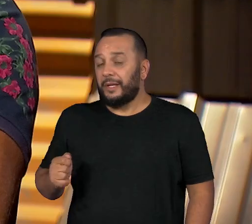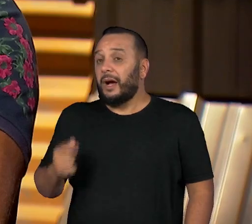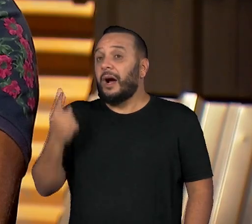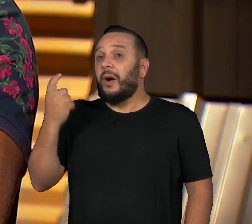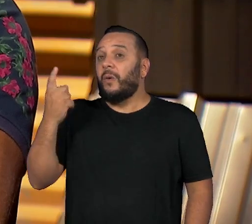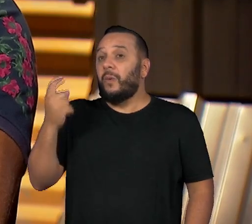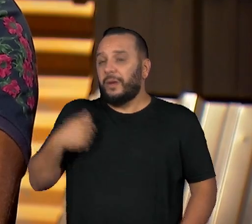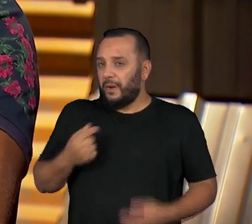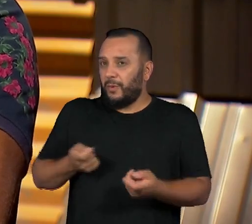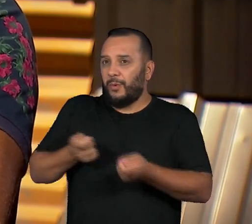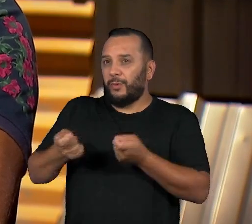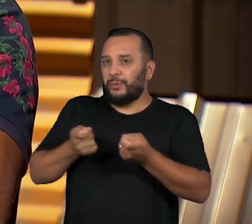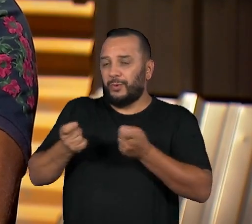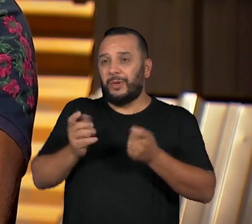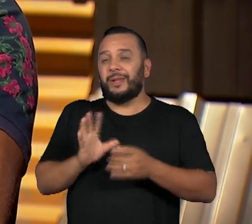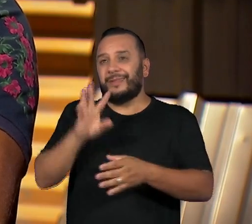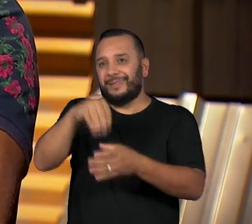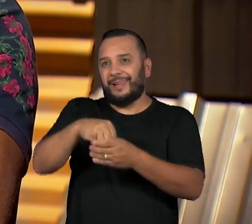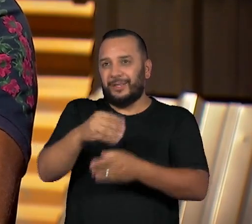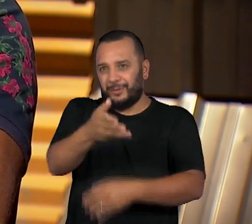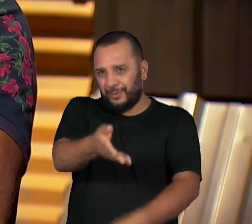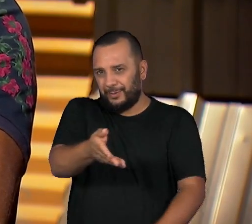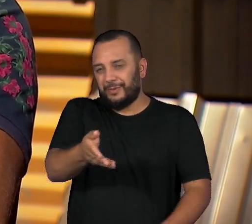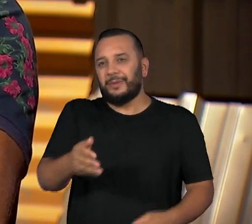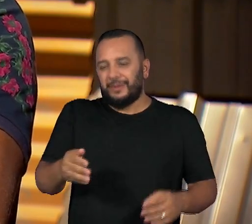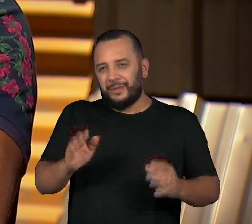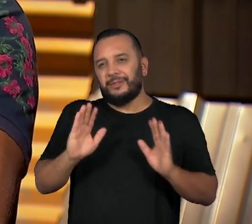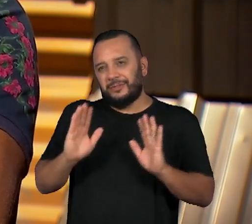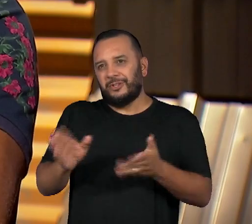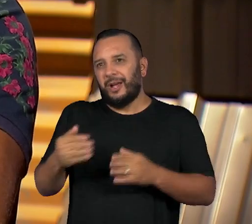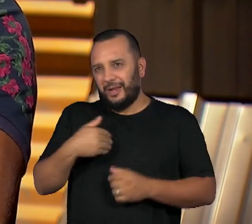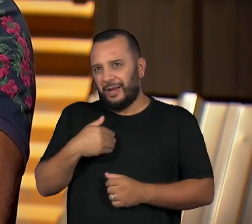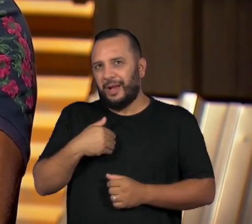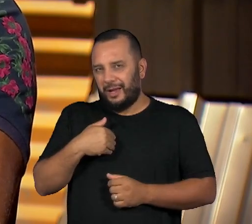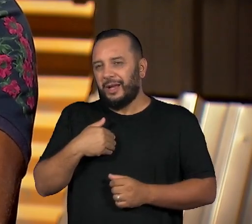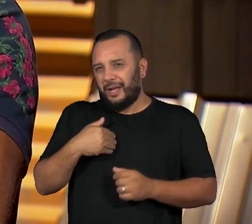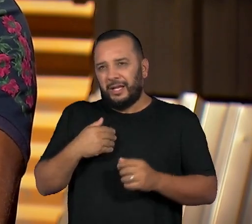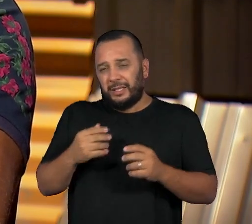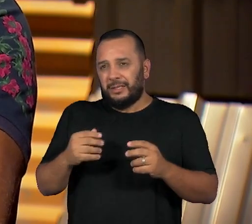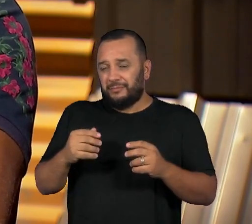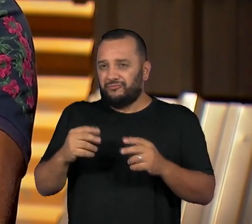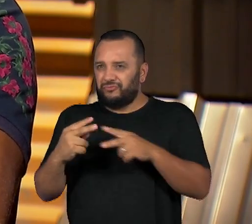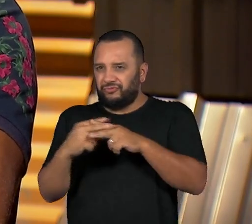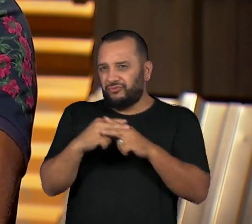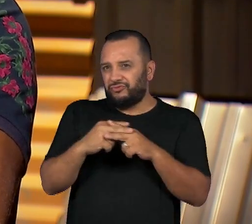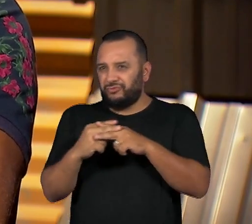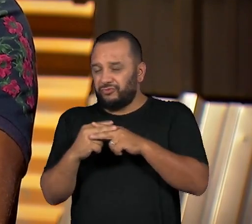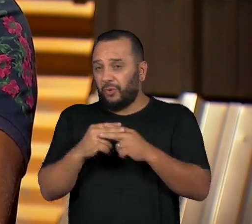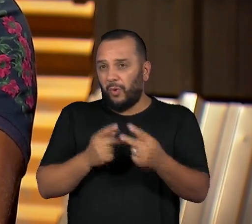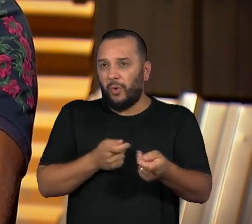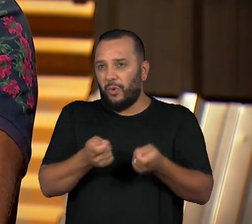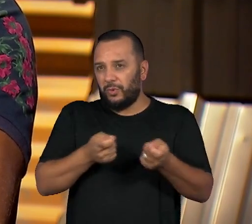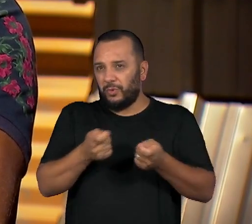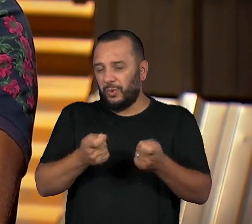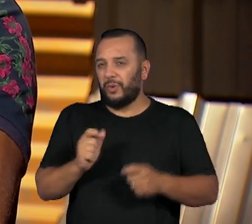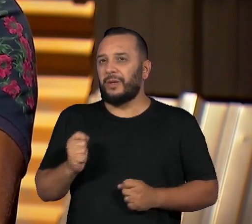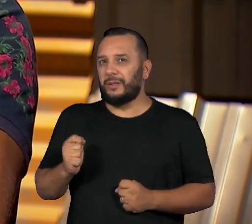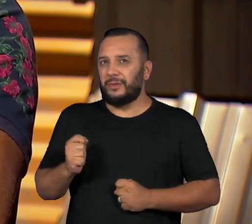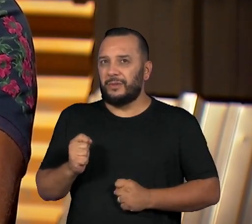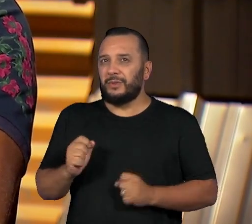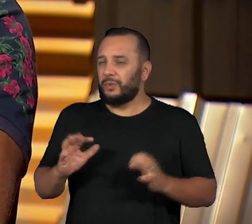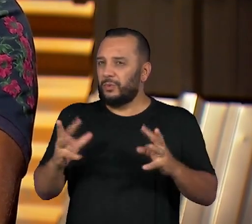controle é quando você tá lá dentro da luta, você e teu adversário. É o único momento que você tem controle sobre